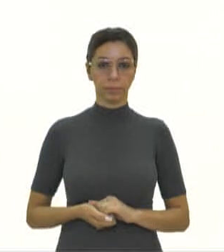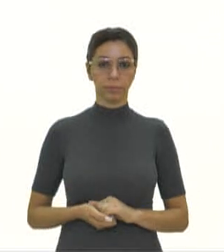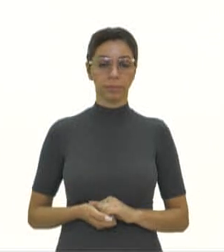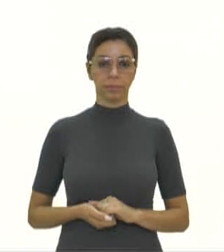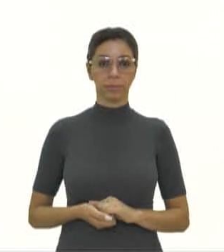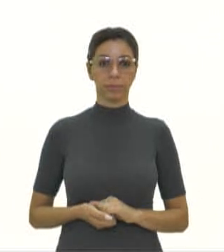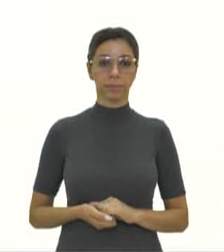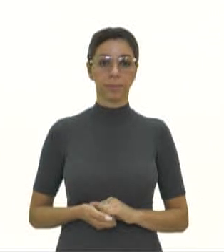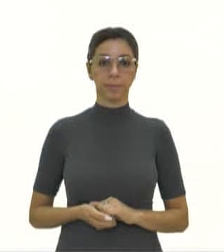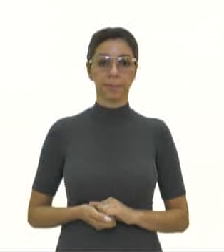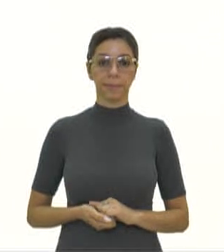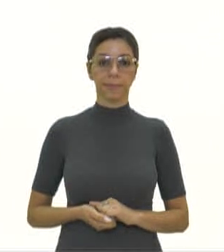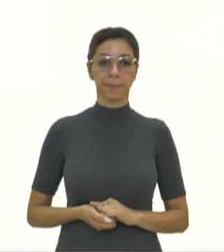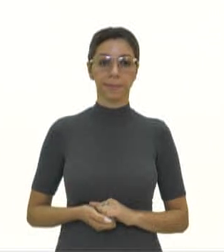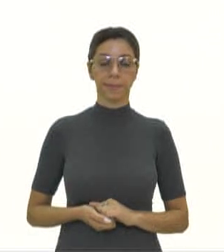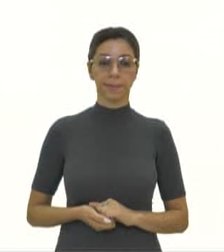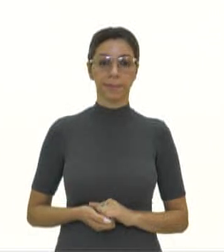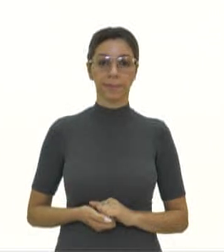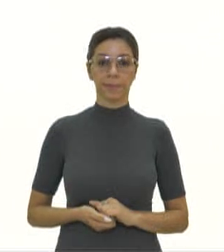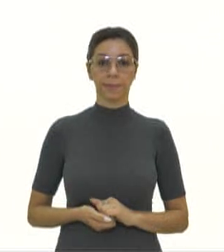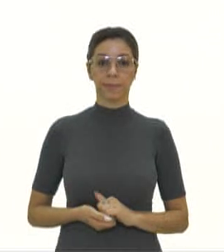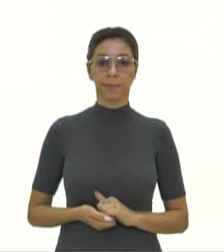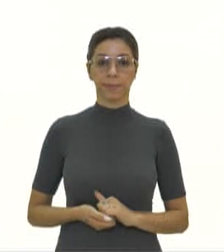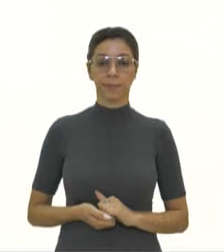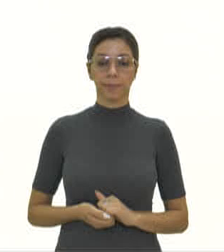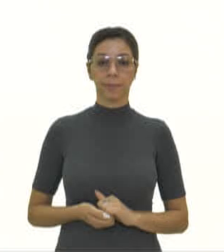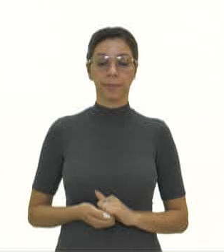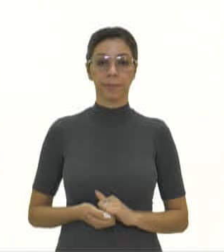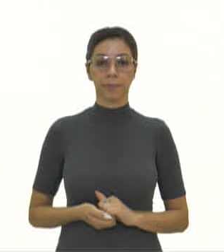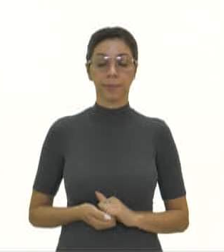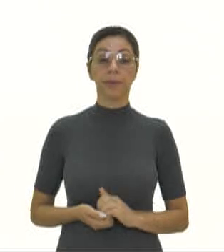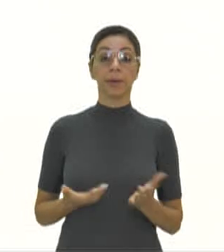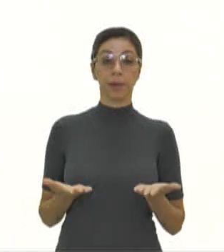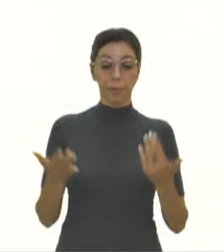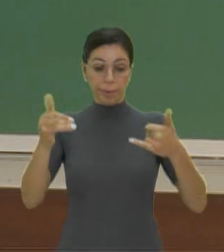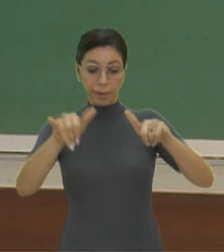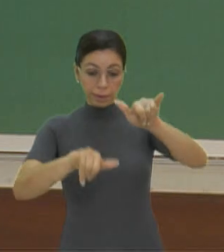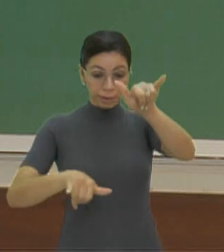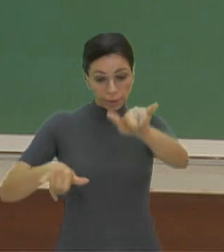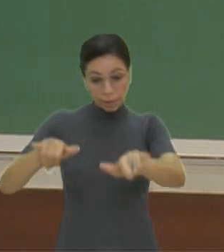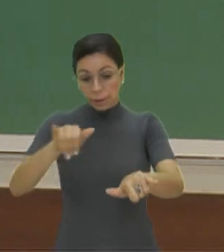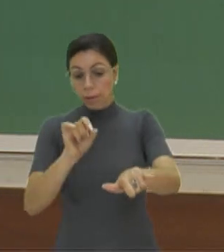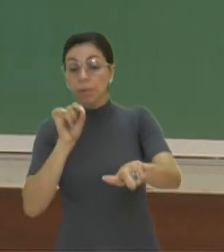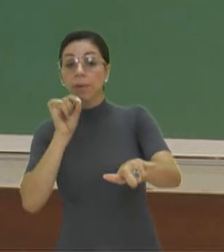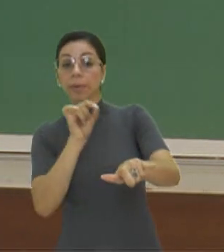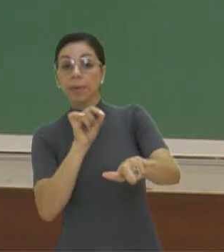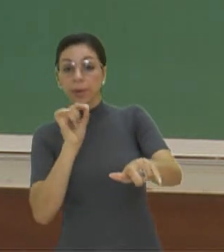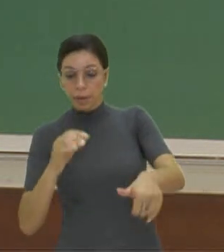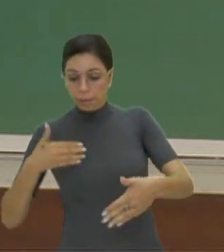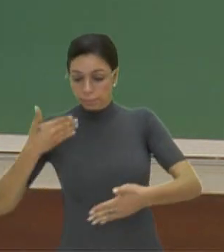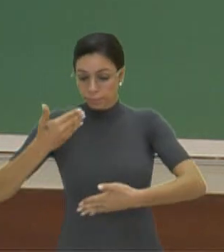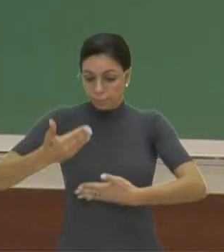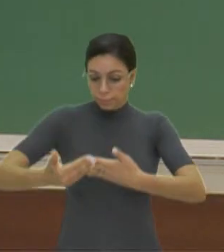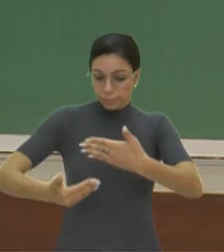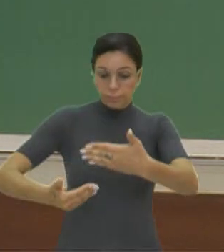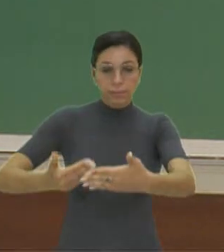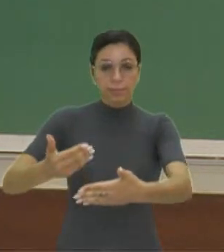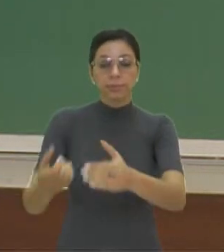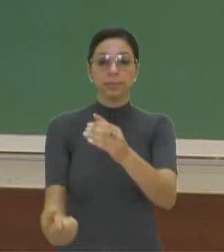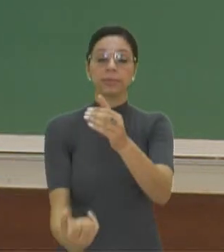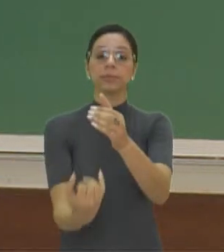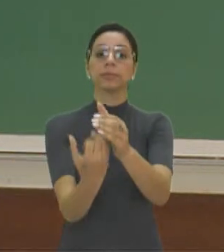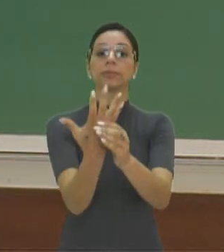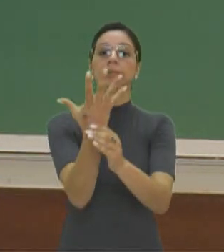born in 19th century. A química foi que se desenvolveu, ou que nasceu,